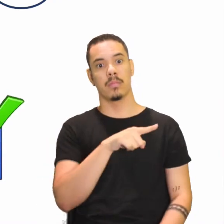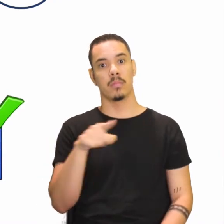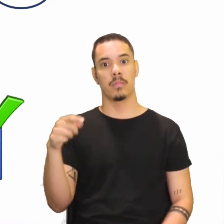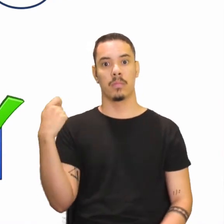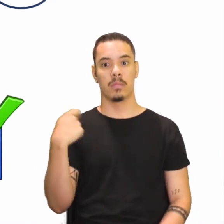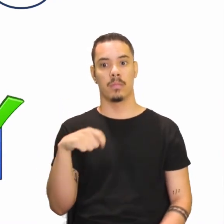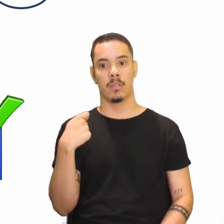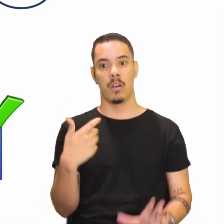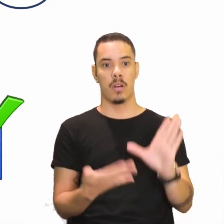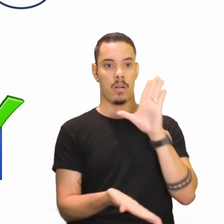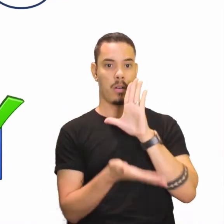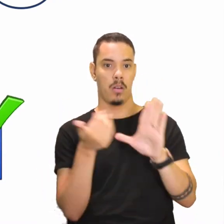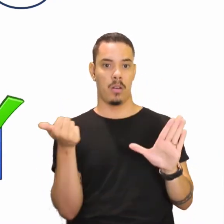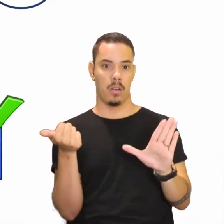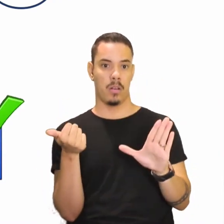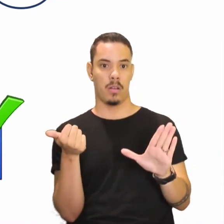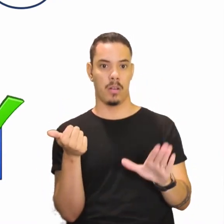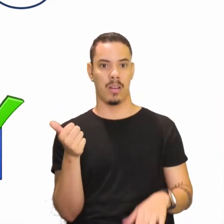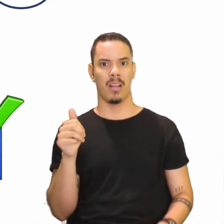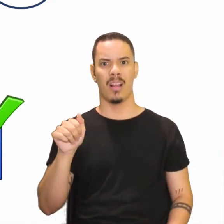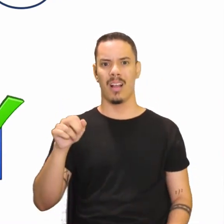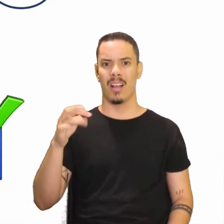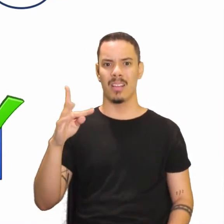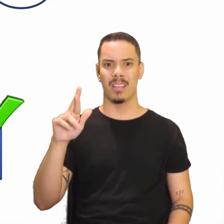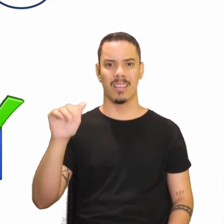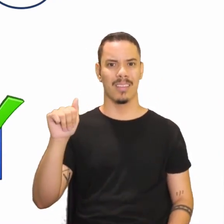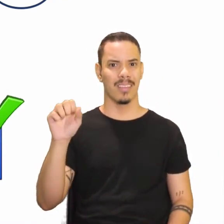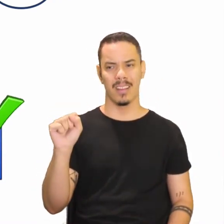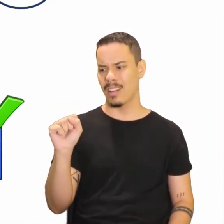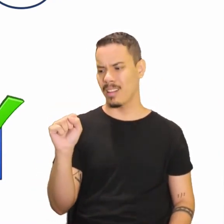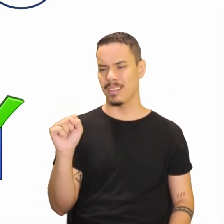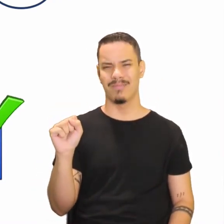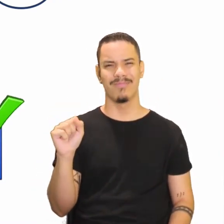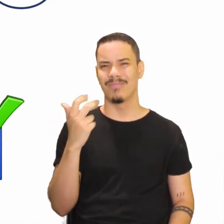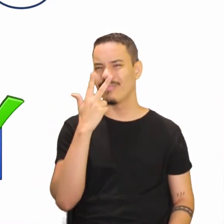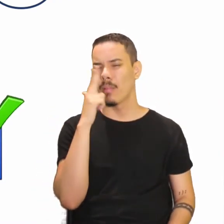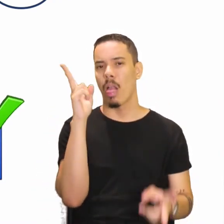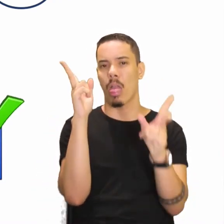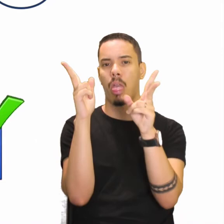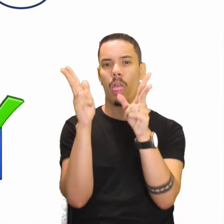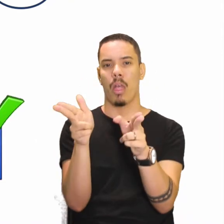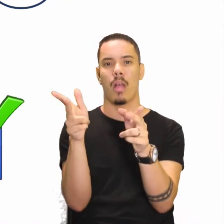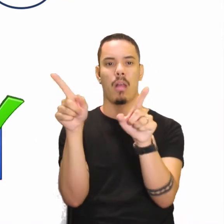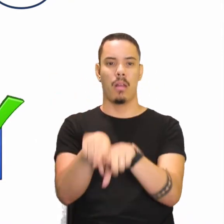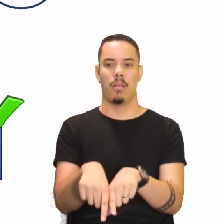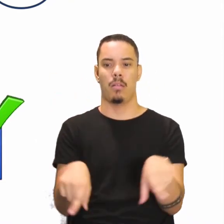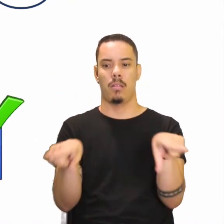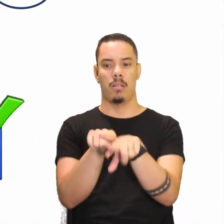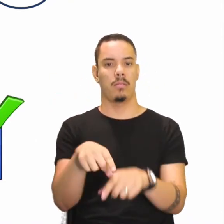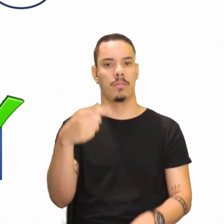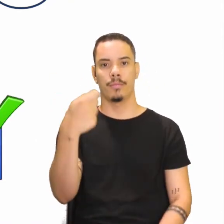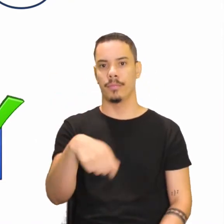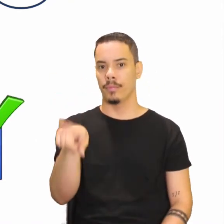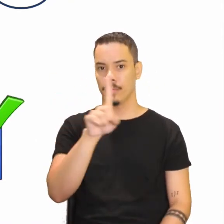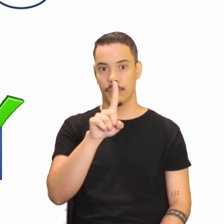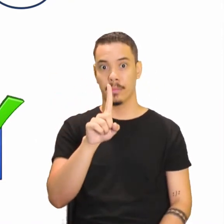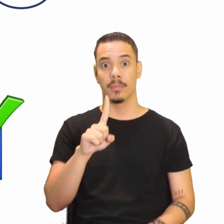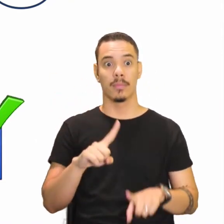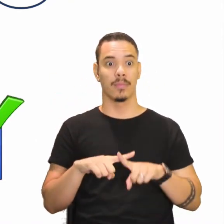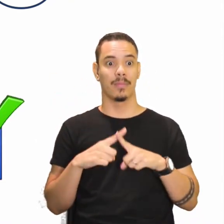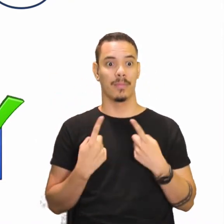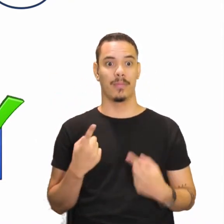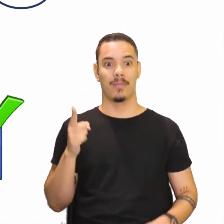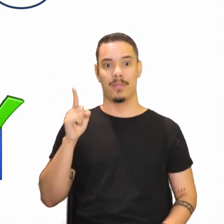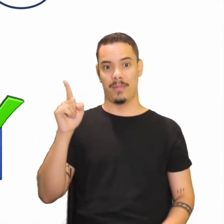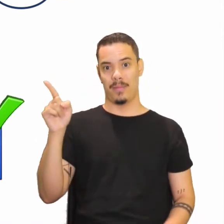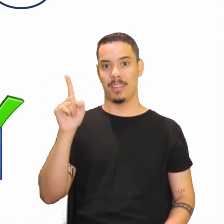essa questão, ó. Se atrás, já está sendo aqui redundante, tá bom? Não precisa. Mas como